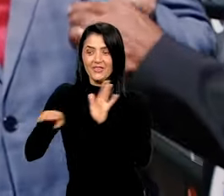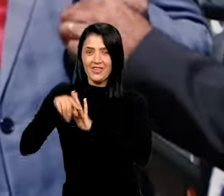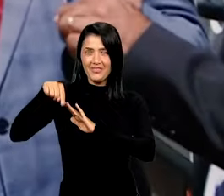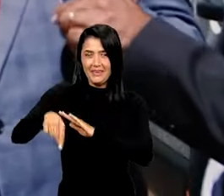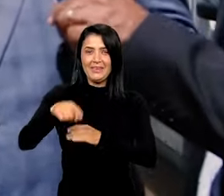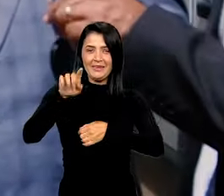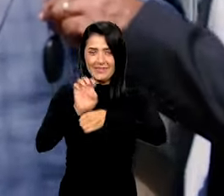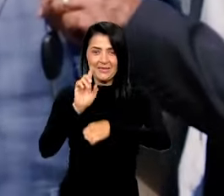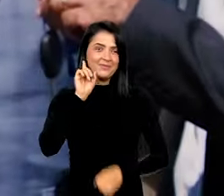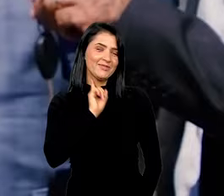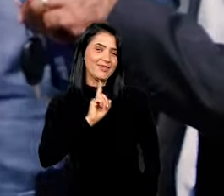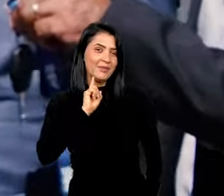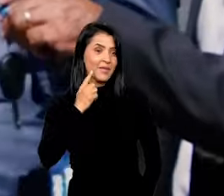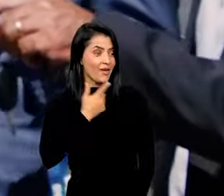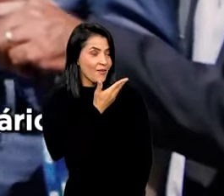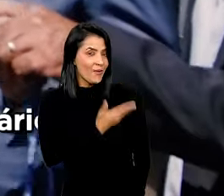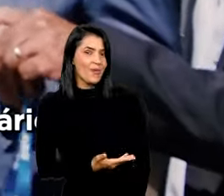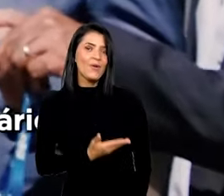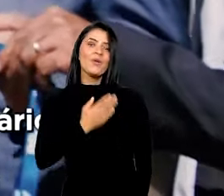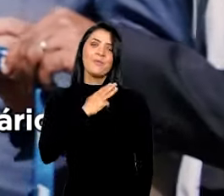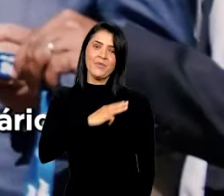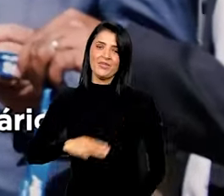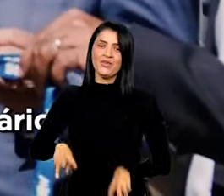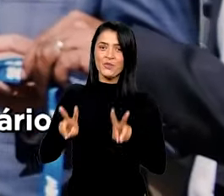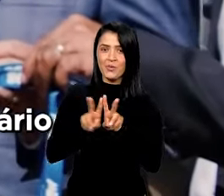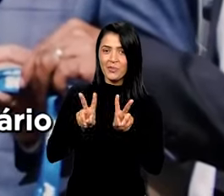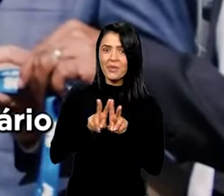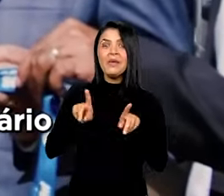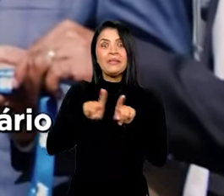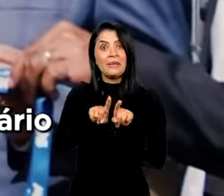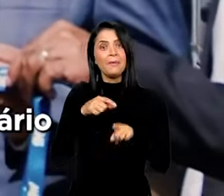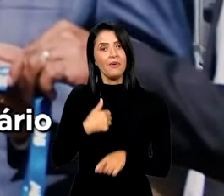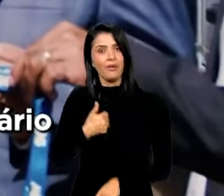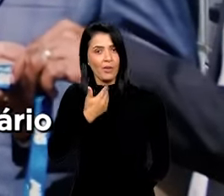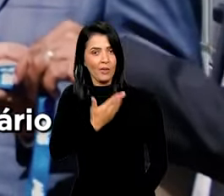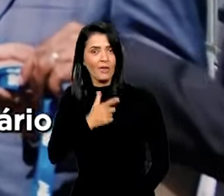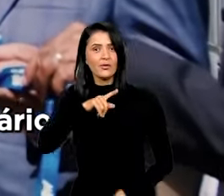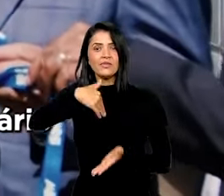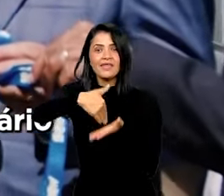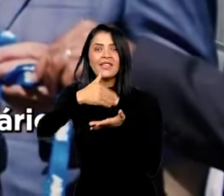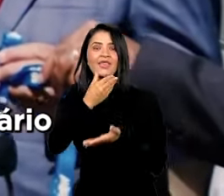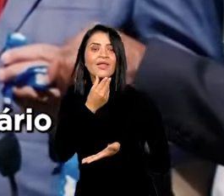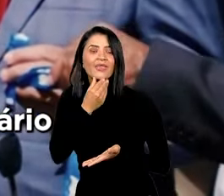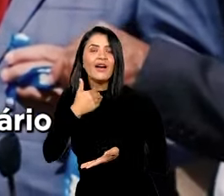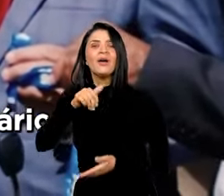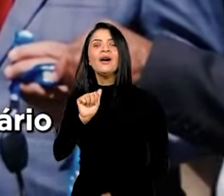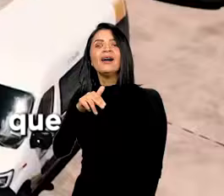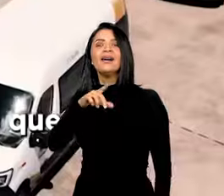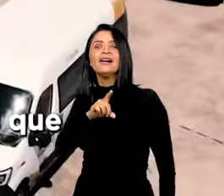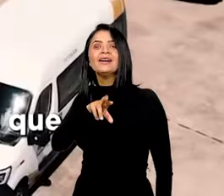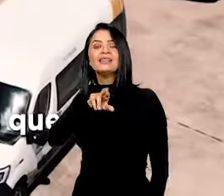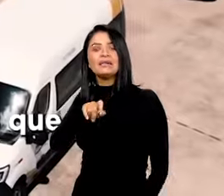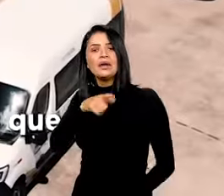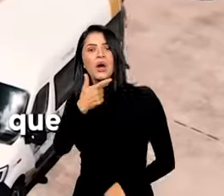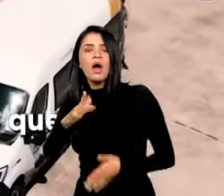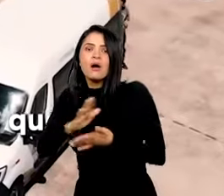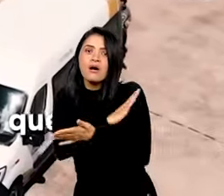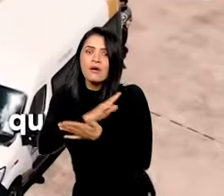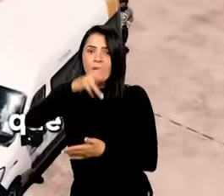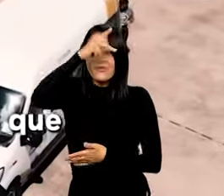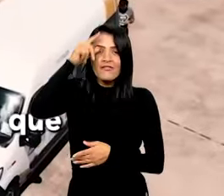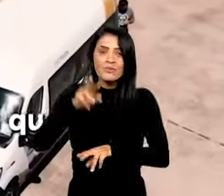de Minas Gerais. Nós estamos aqui ao lado do nosso ministro Wellington, também estamos aqui ao lado do nosso secretário nacional, André Quintão, de alguns